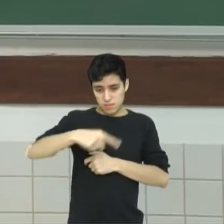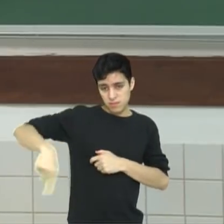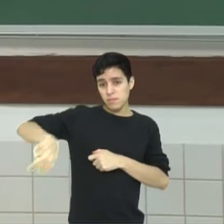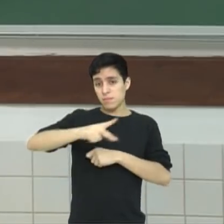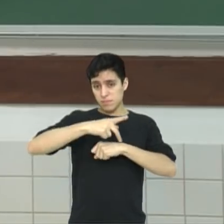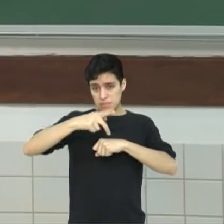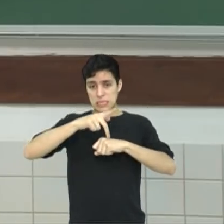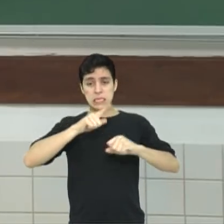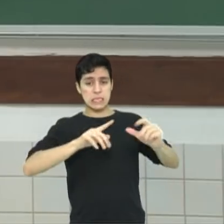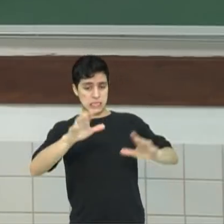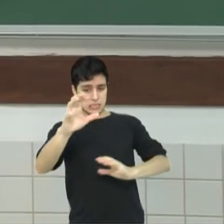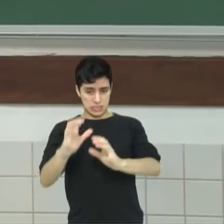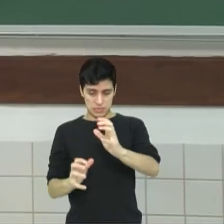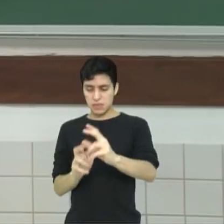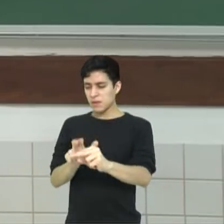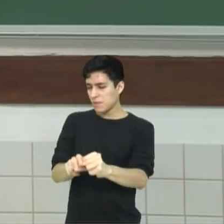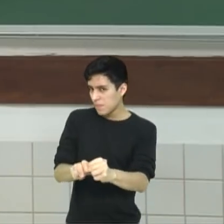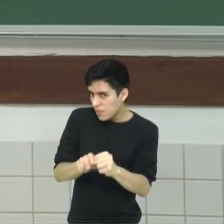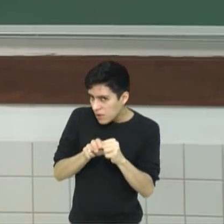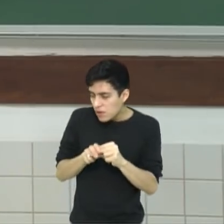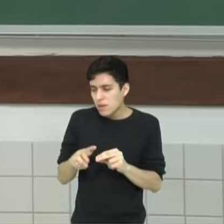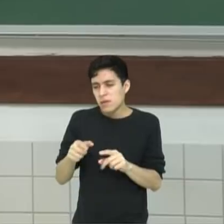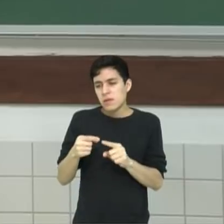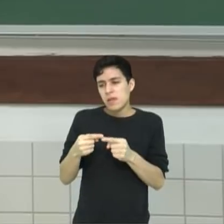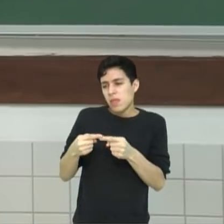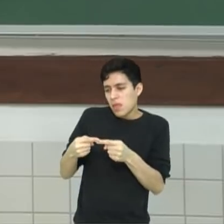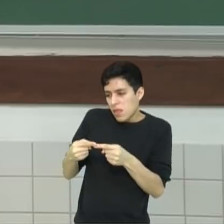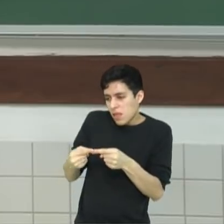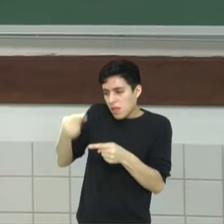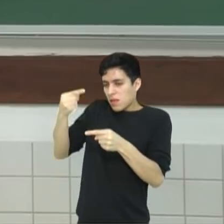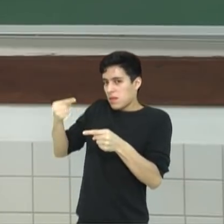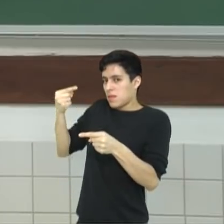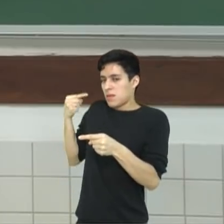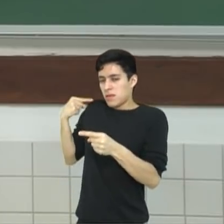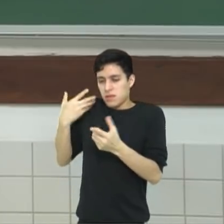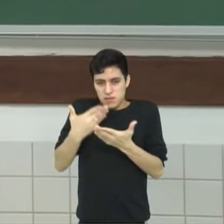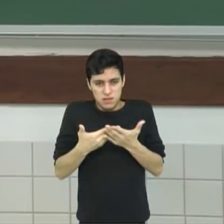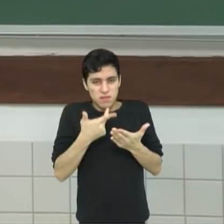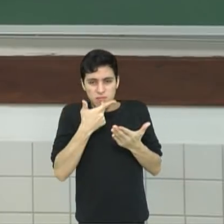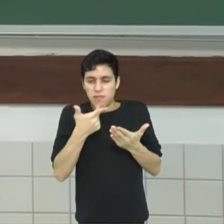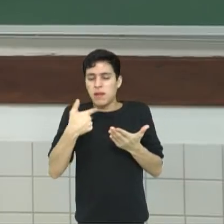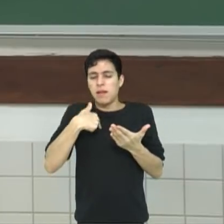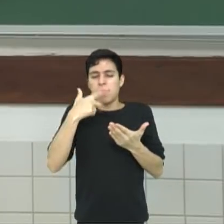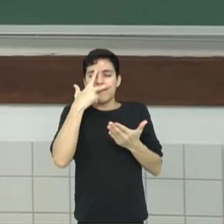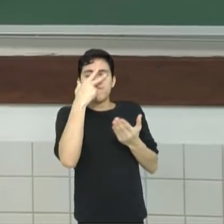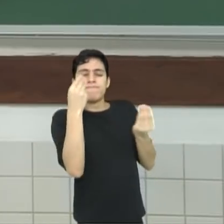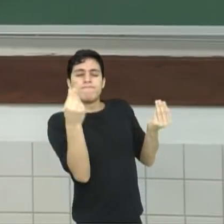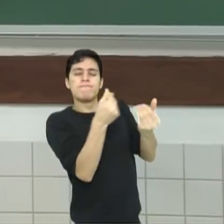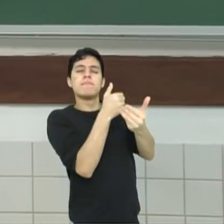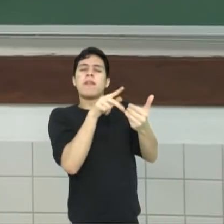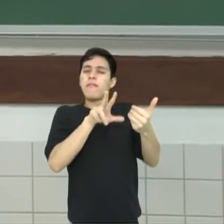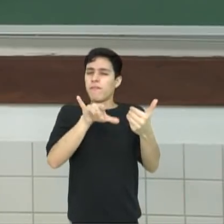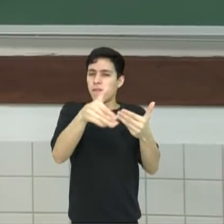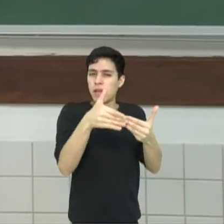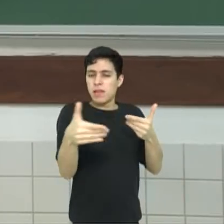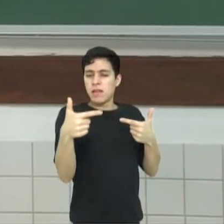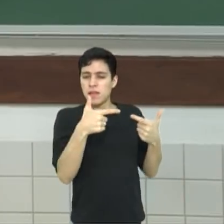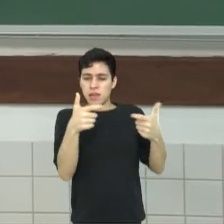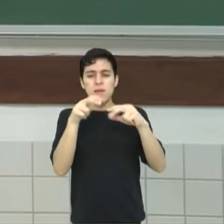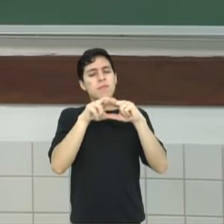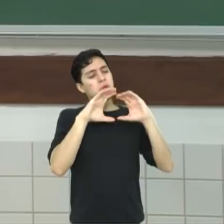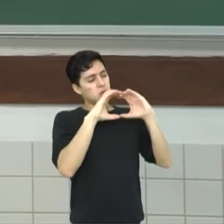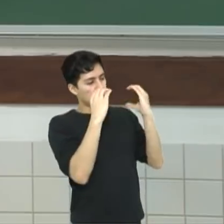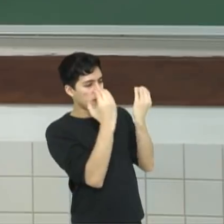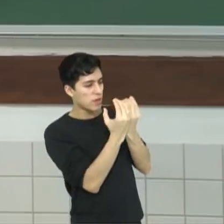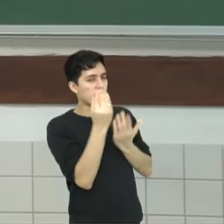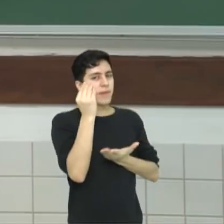potências. Por isso, que eu até comentei na aula passada, tinha um cheirinho de guerra no ar, por isso a Conferência de Berlim para tentar estabelecer os interesses